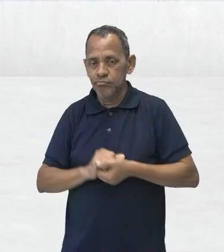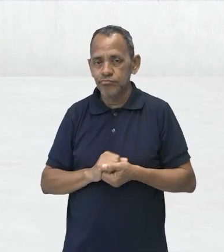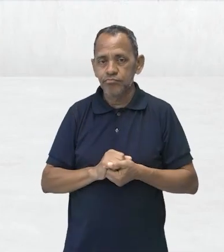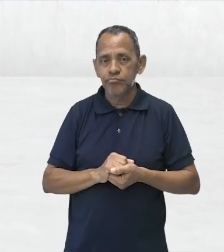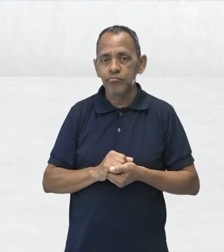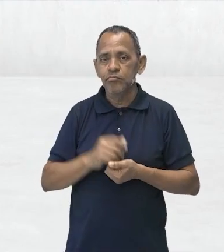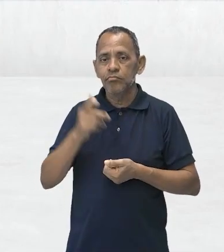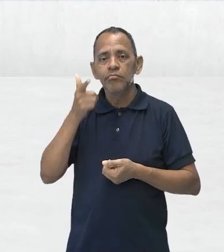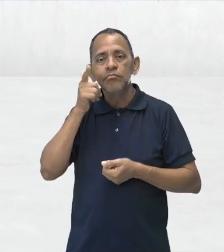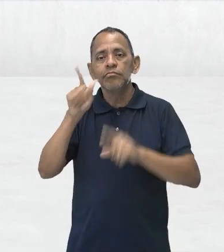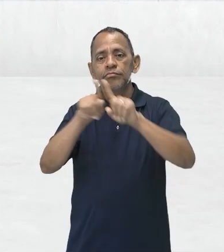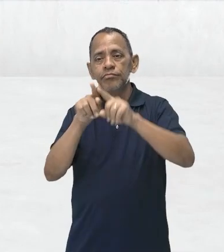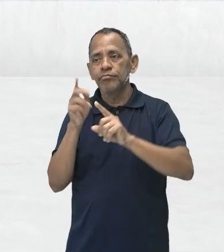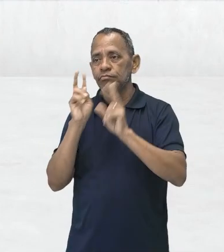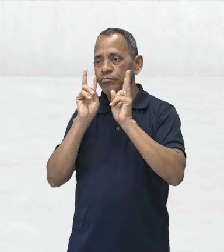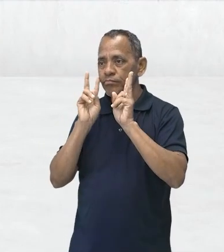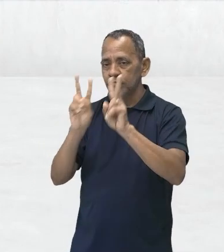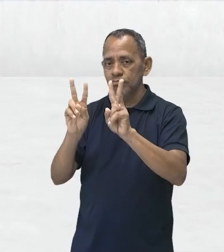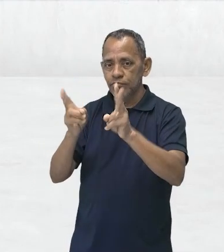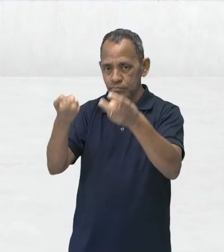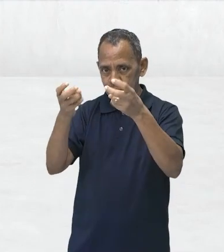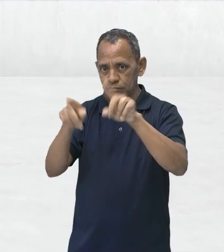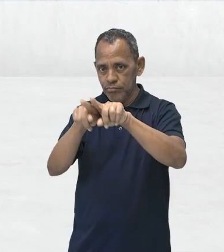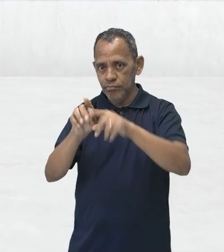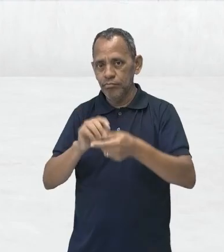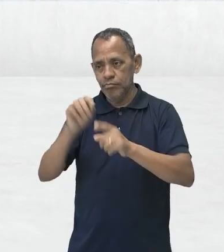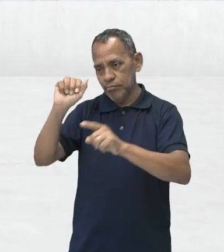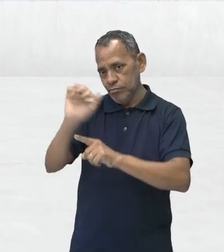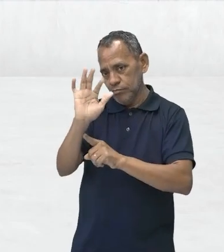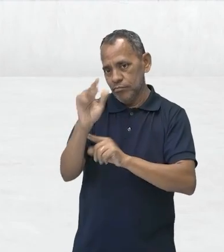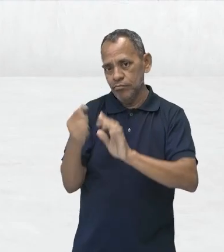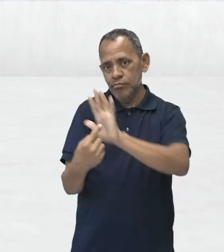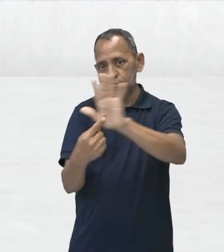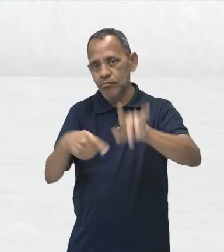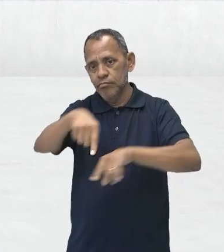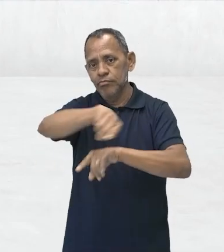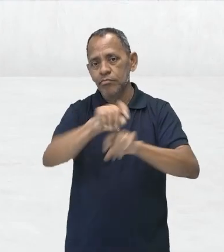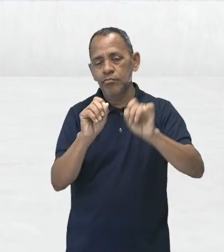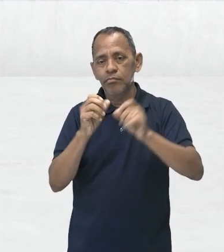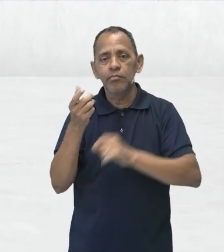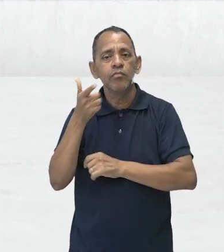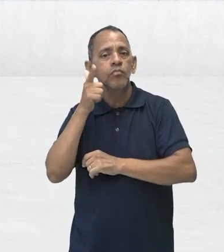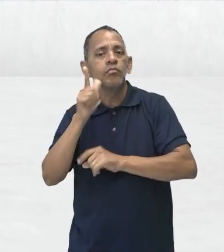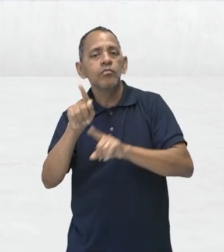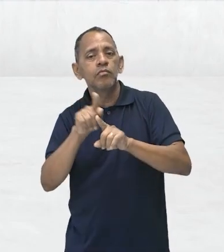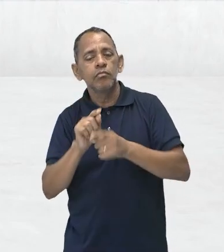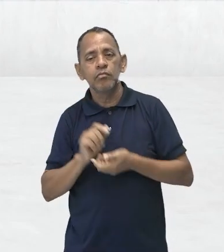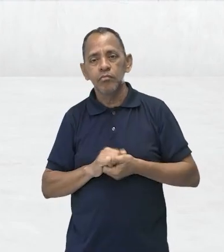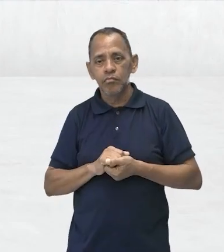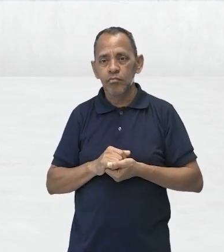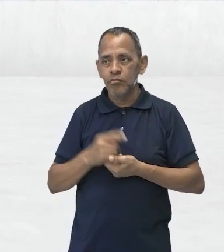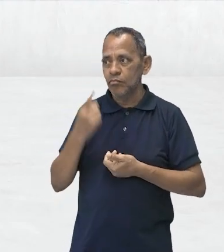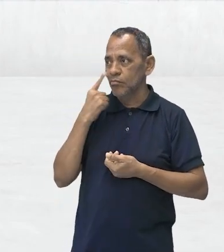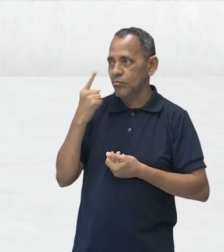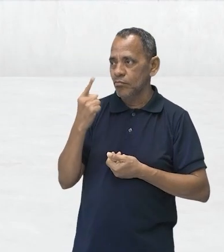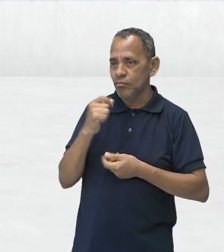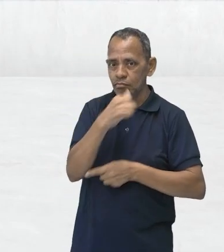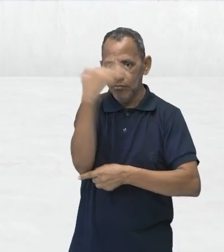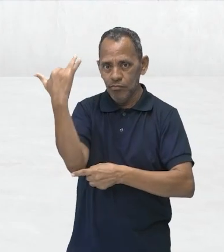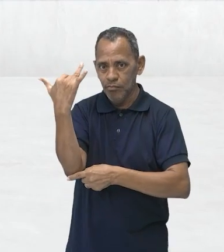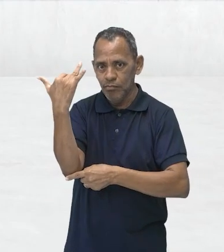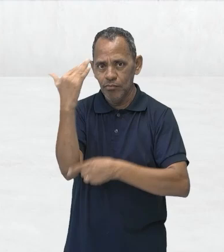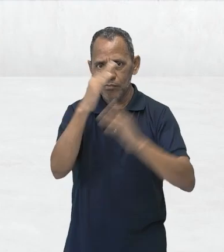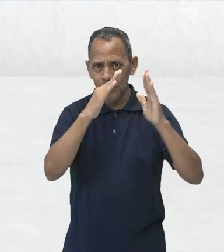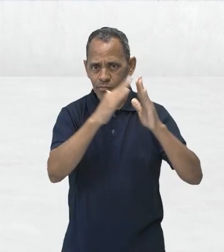conseguem ver nessas imagens aqui que eu estou apresentando para vocês, vocês conseguem ver uma árvore, alguma